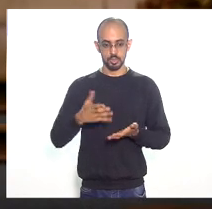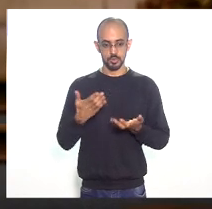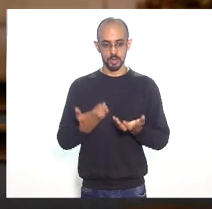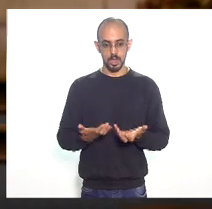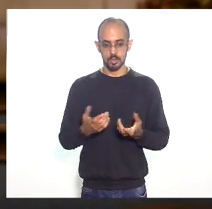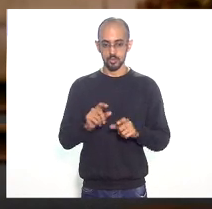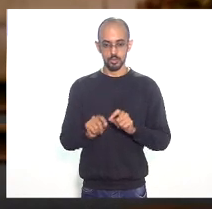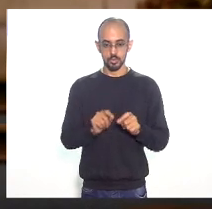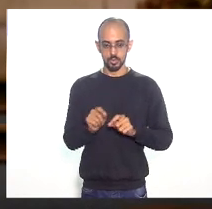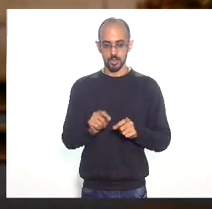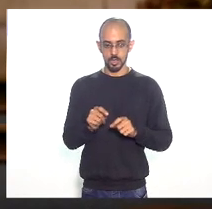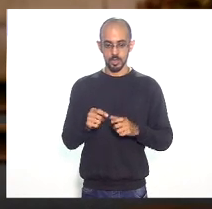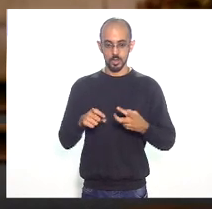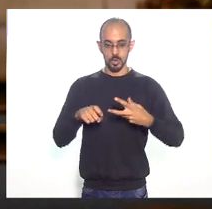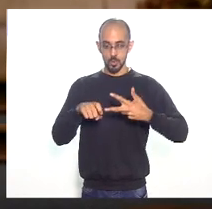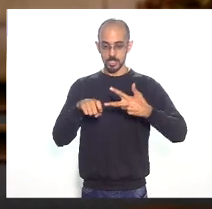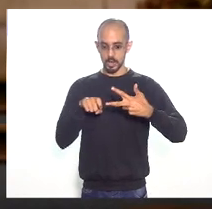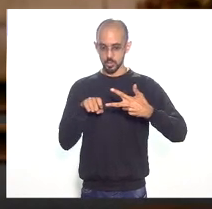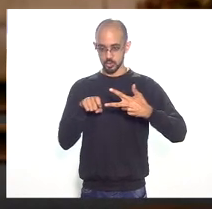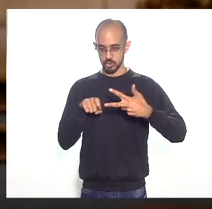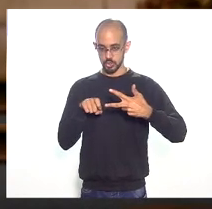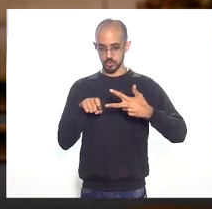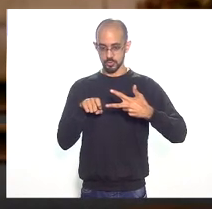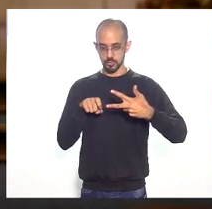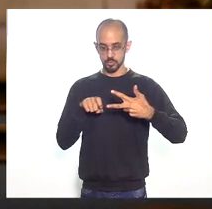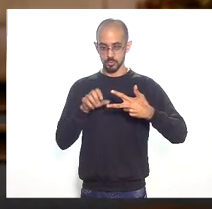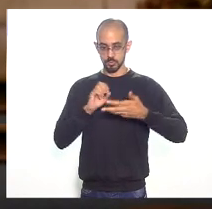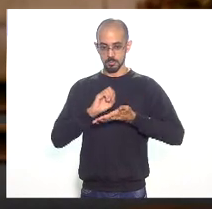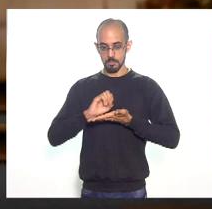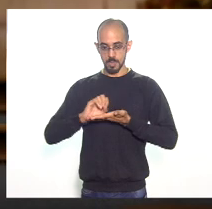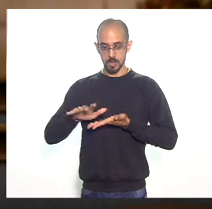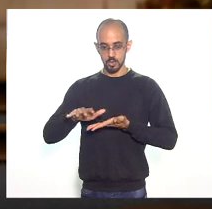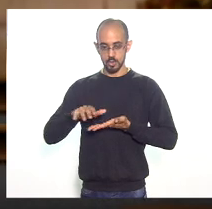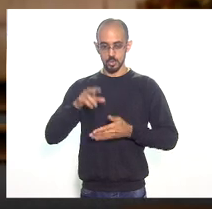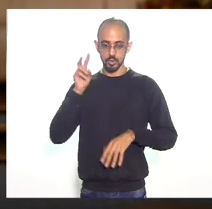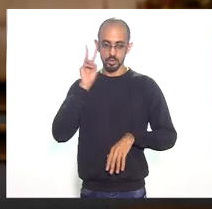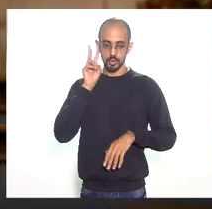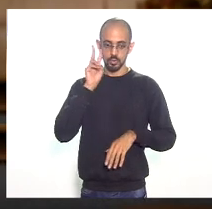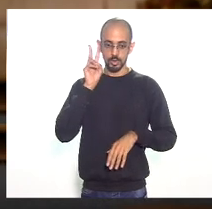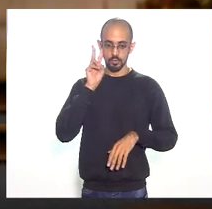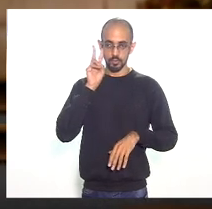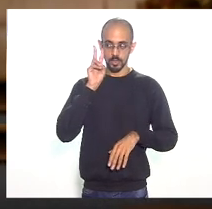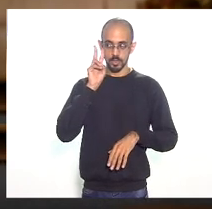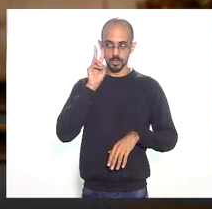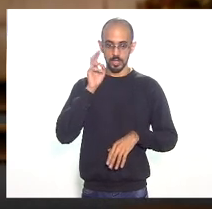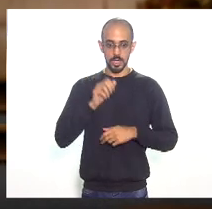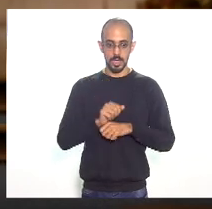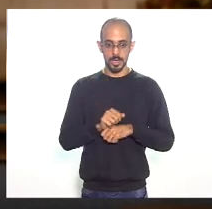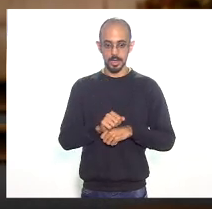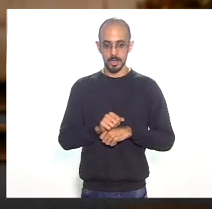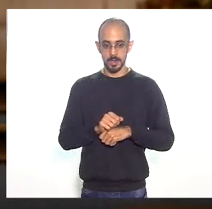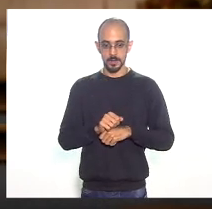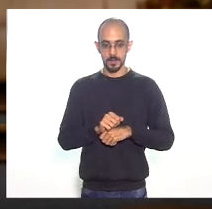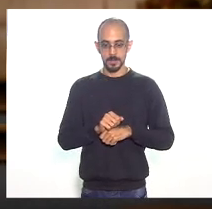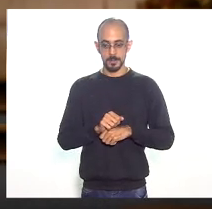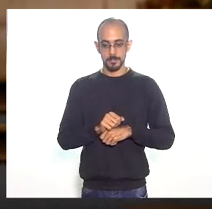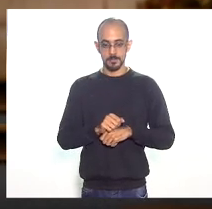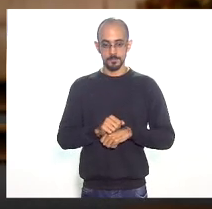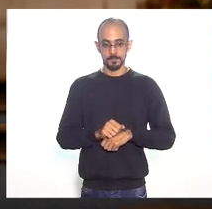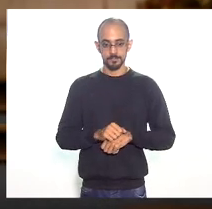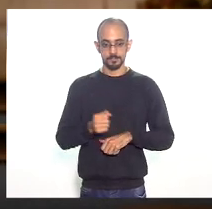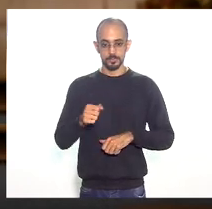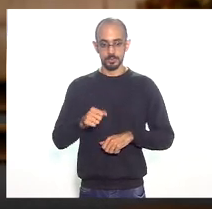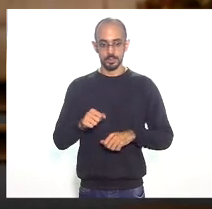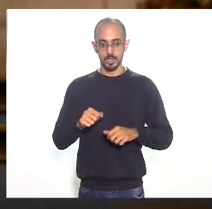o Executivo mandou na segunda-feira, então, sanou a questão da remessa em relação